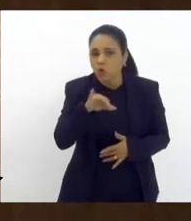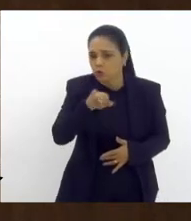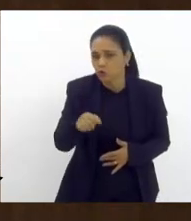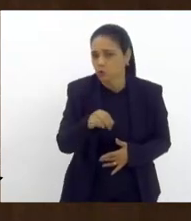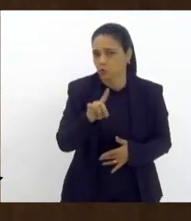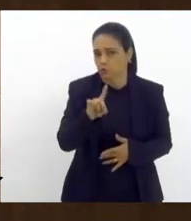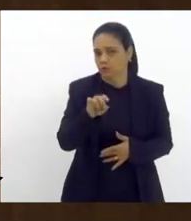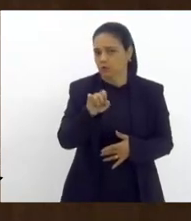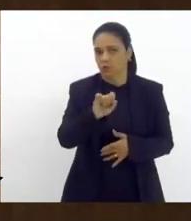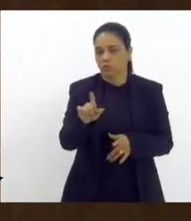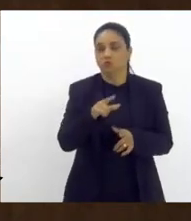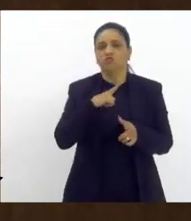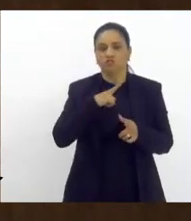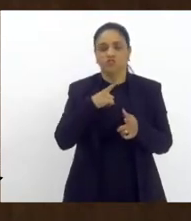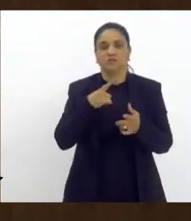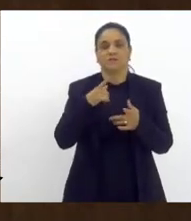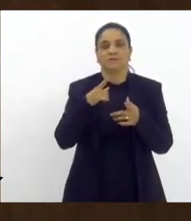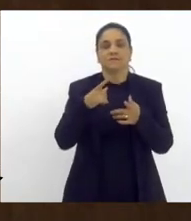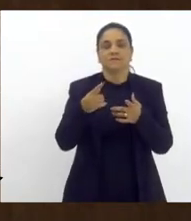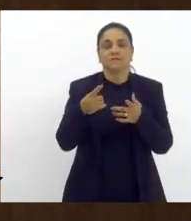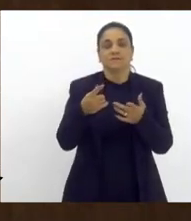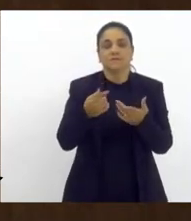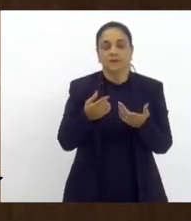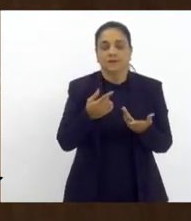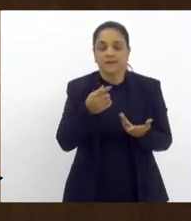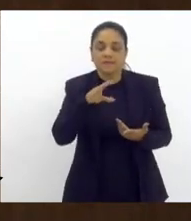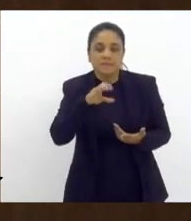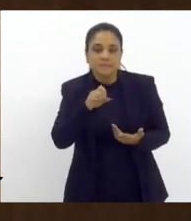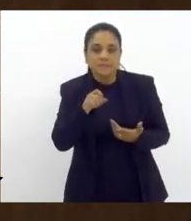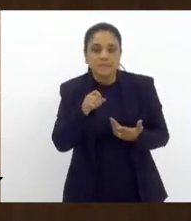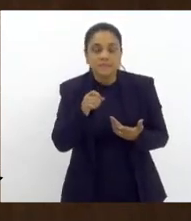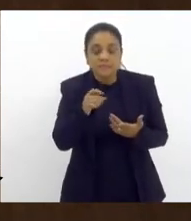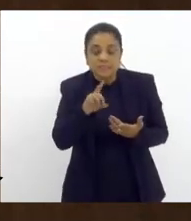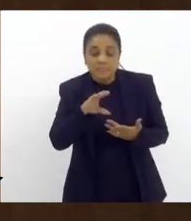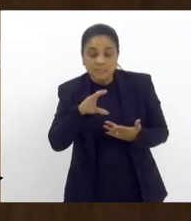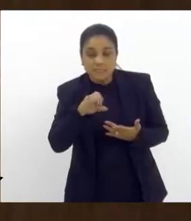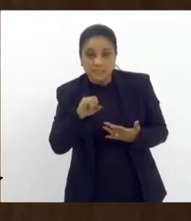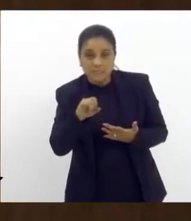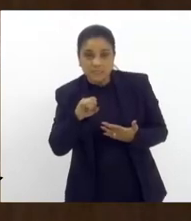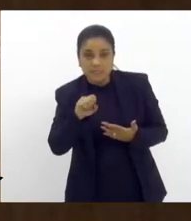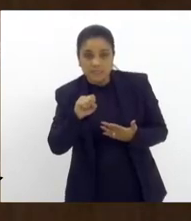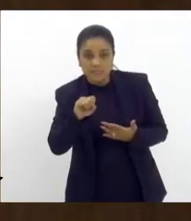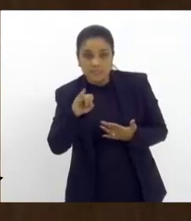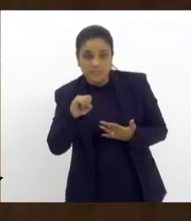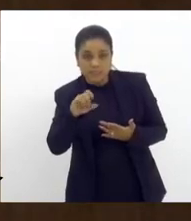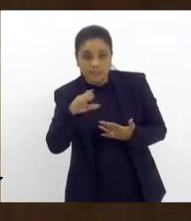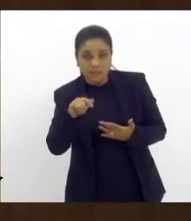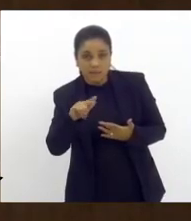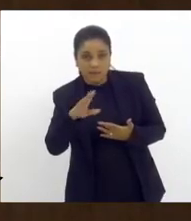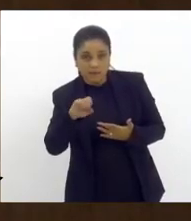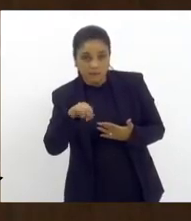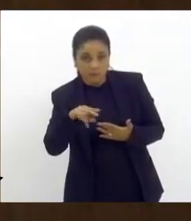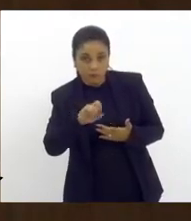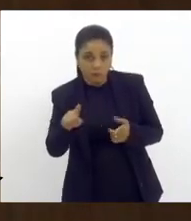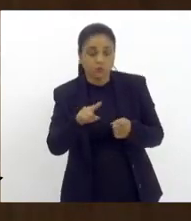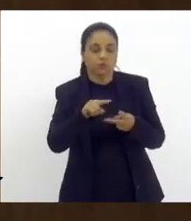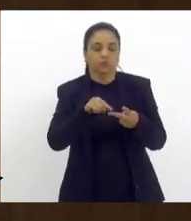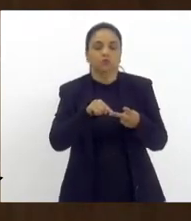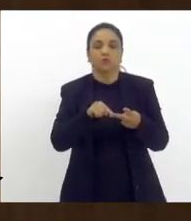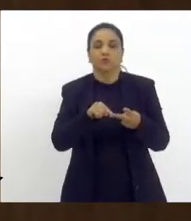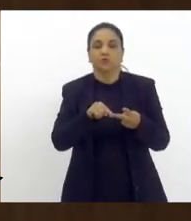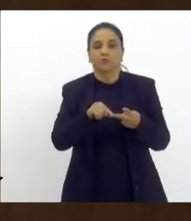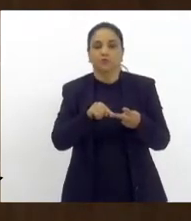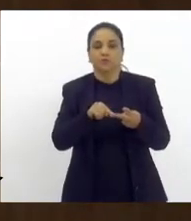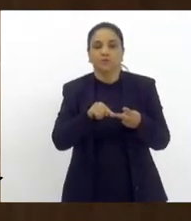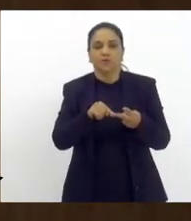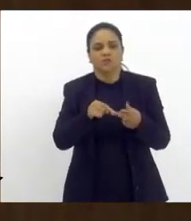deficiência tinham professores de acidentes tinham todo tipo de pessoa ciganos ciganos